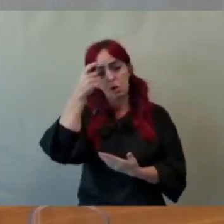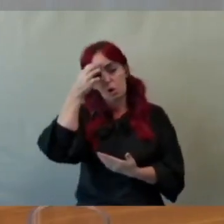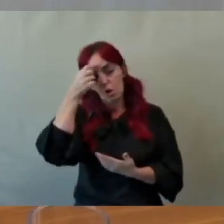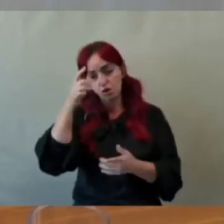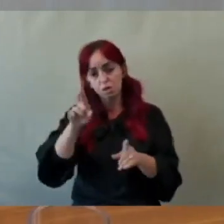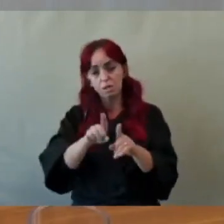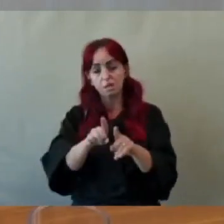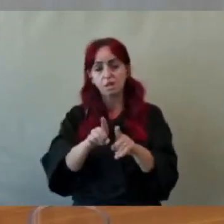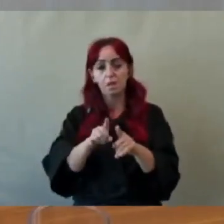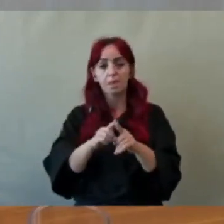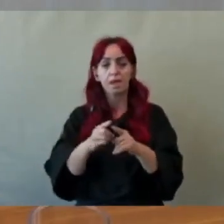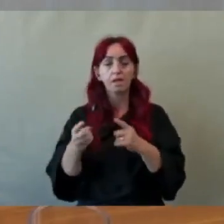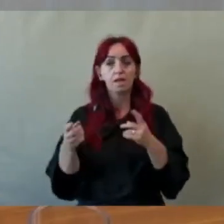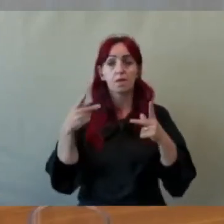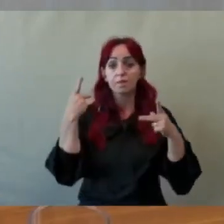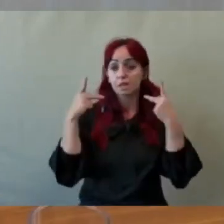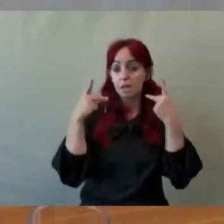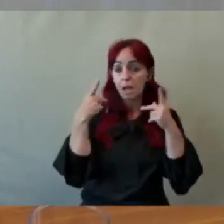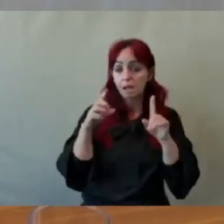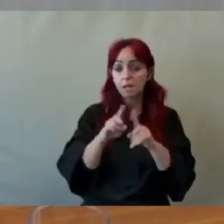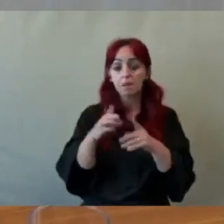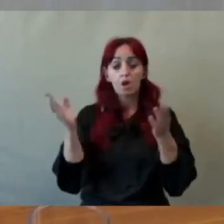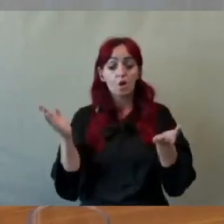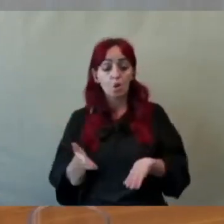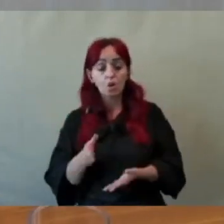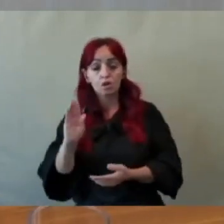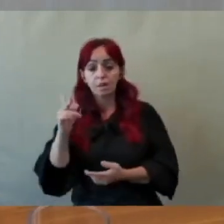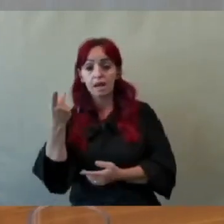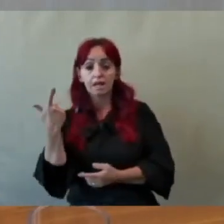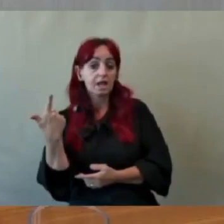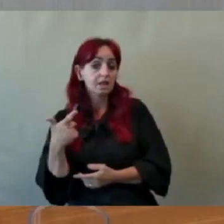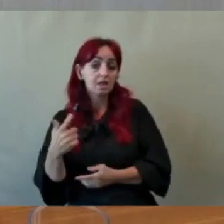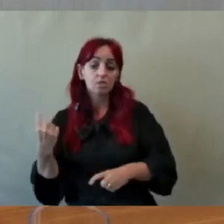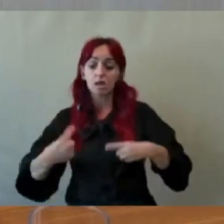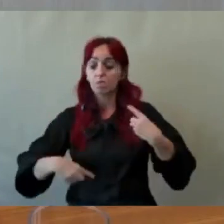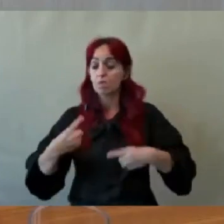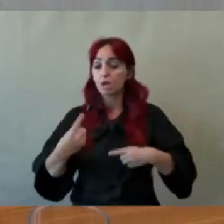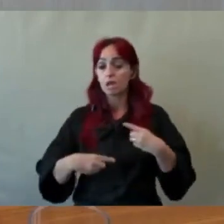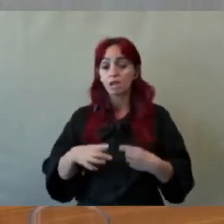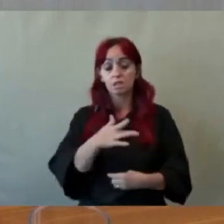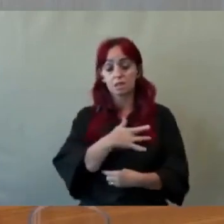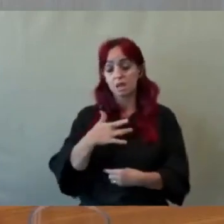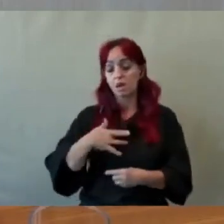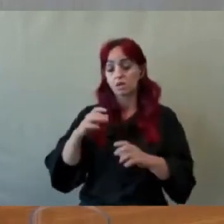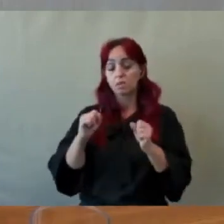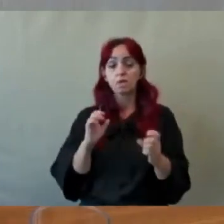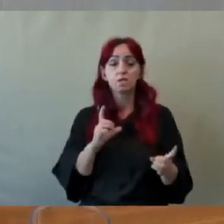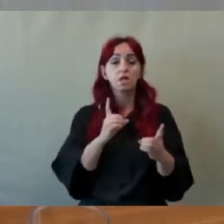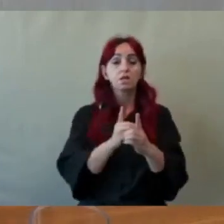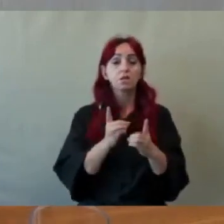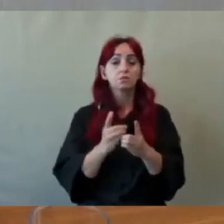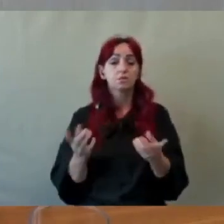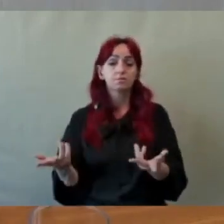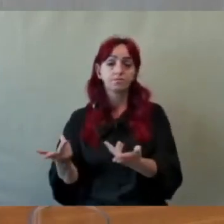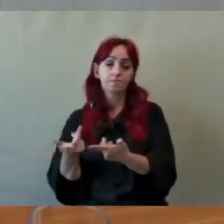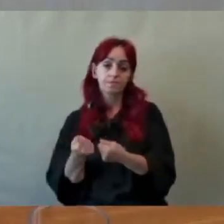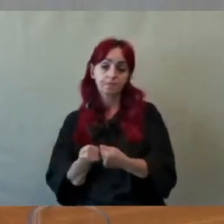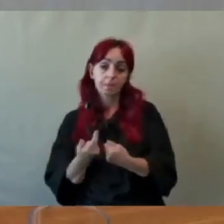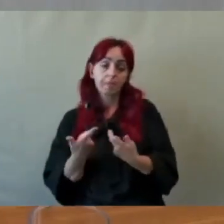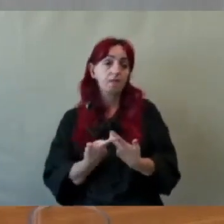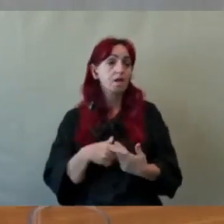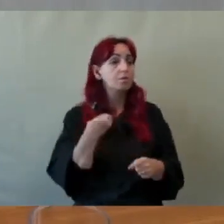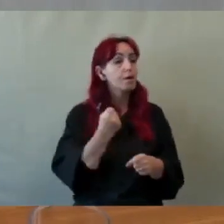Hoje, a cidade de Belo Horizonte não tem uma política na questão da saúde que possa fazer o atendimento, tanto para a construção